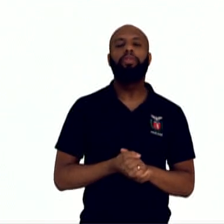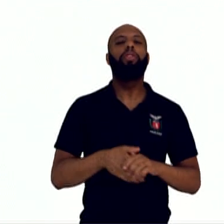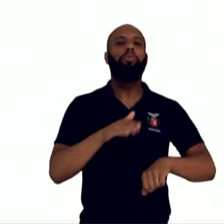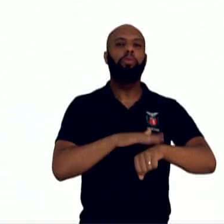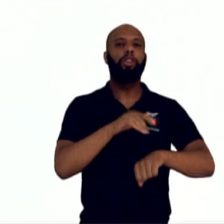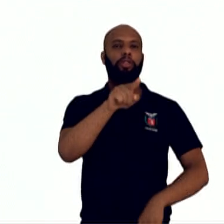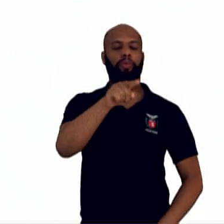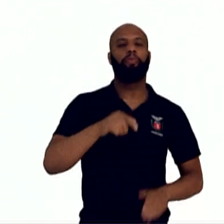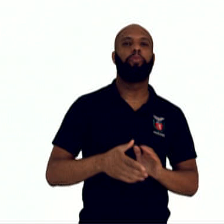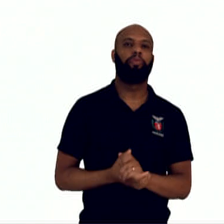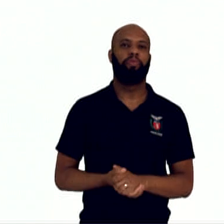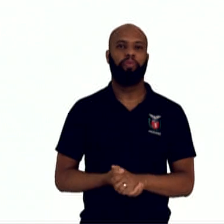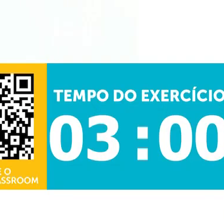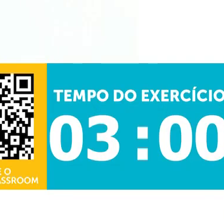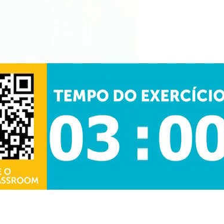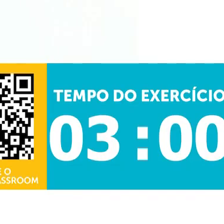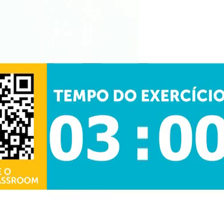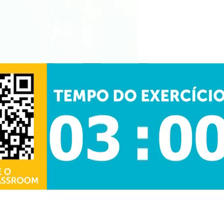tempinho para vocês.